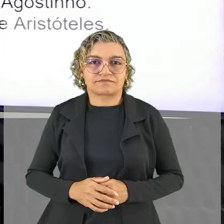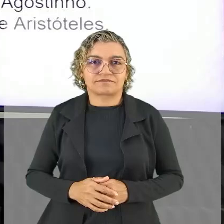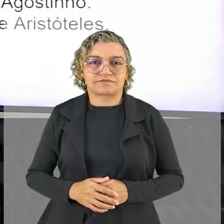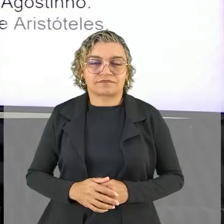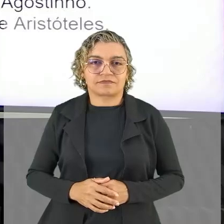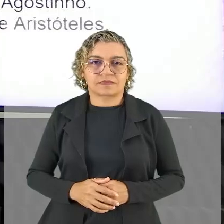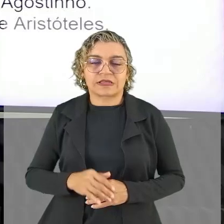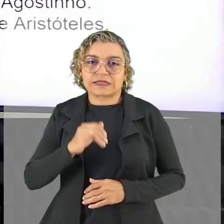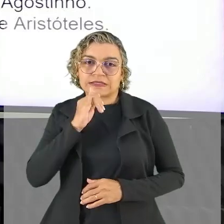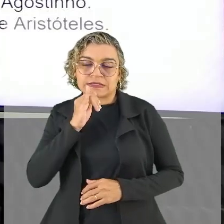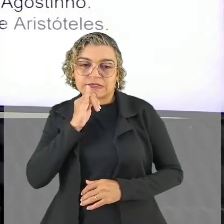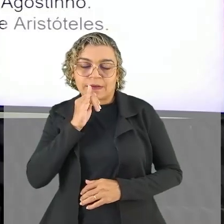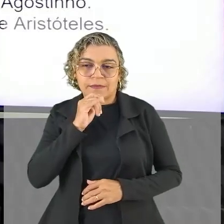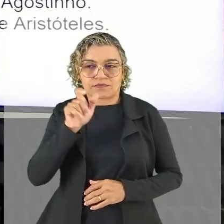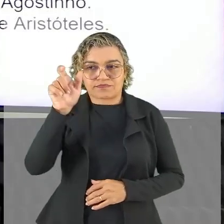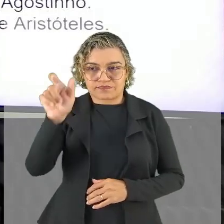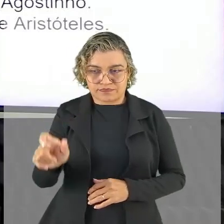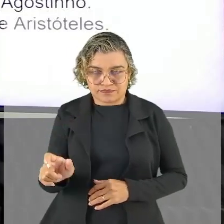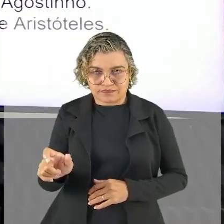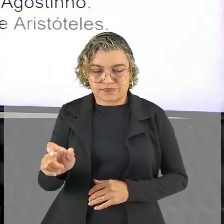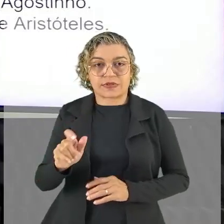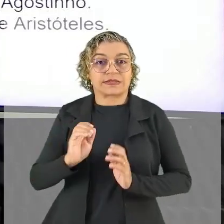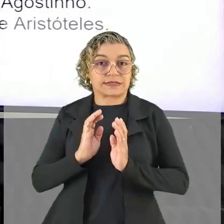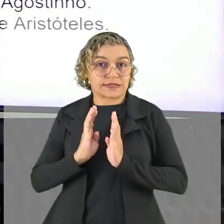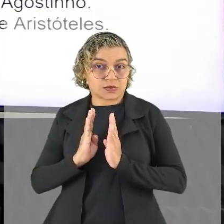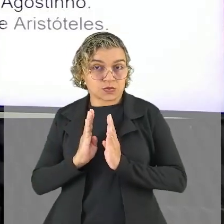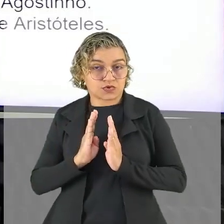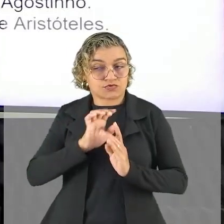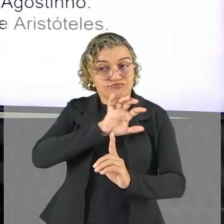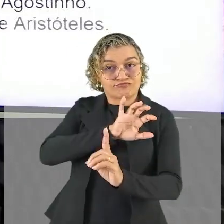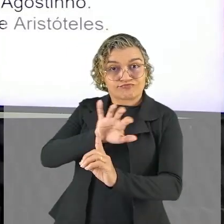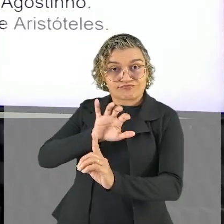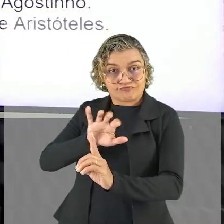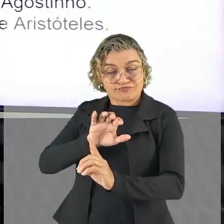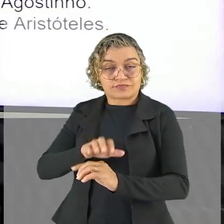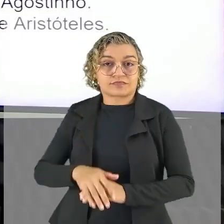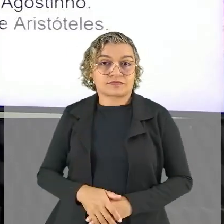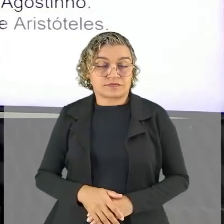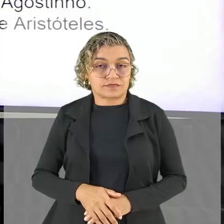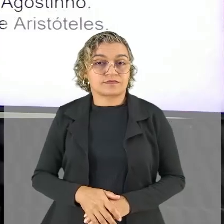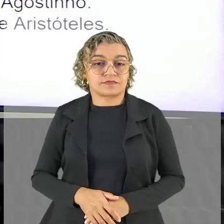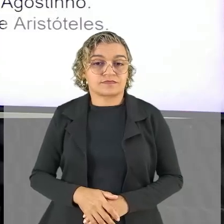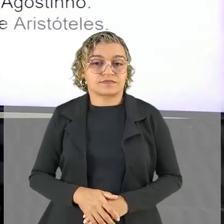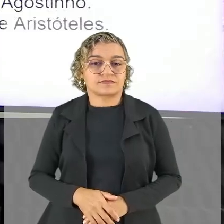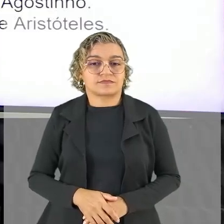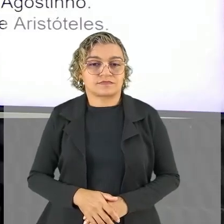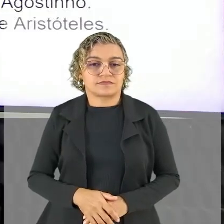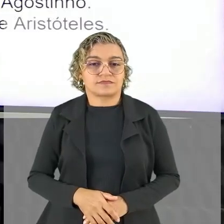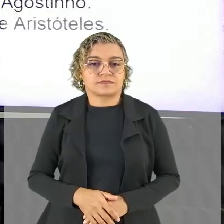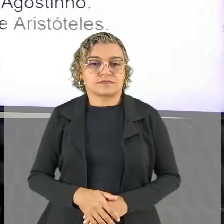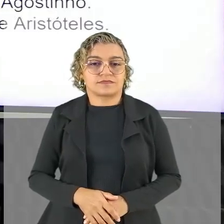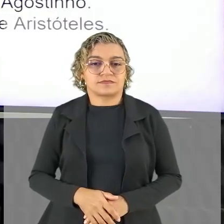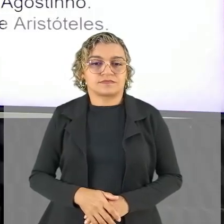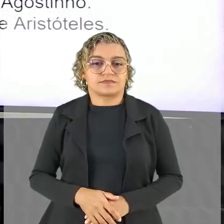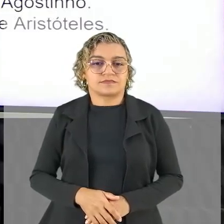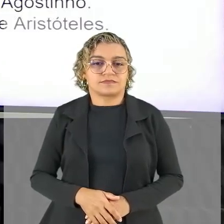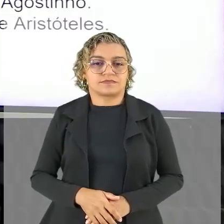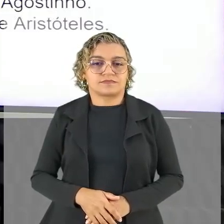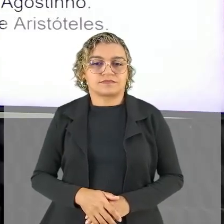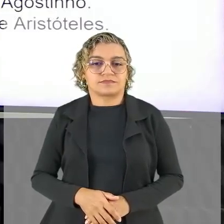Santo Agostinho, né, que está ali na patrística. A questão trata sobre o Tomás de Aquino, beleza? Vão anotando essas